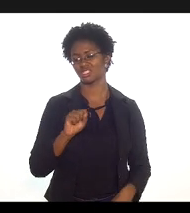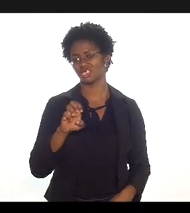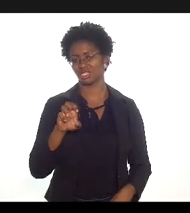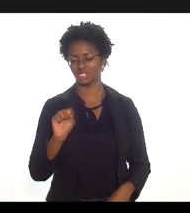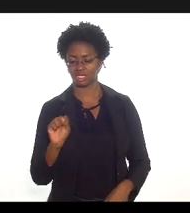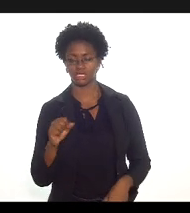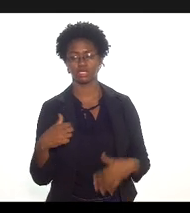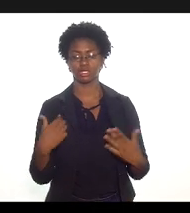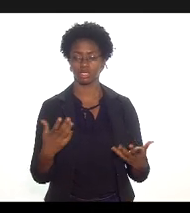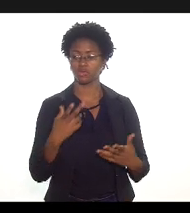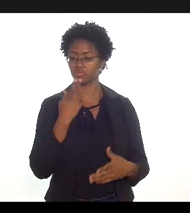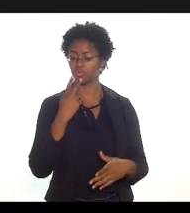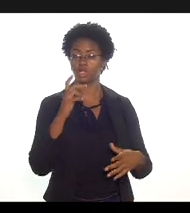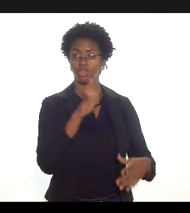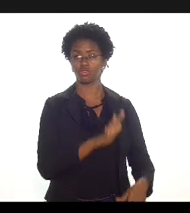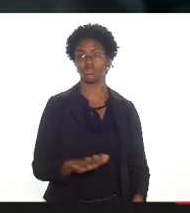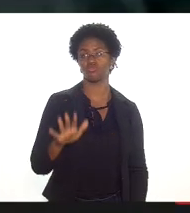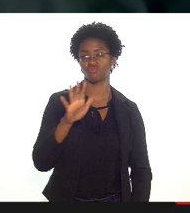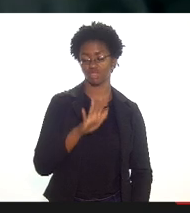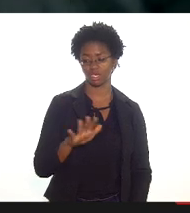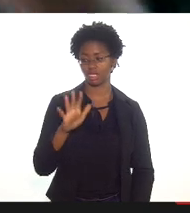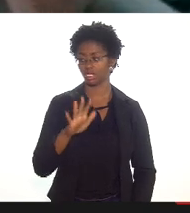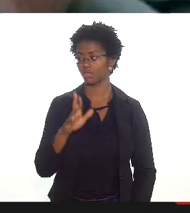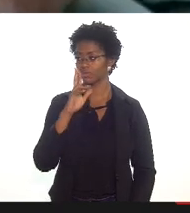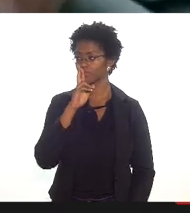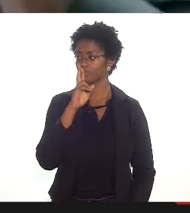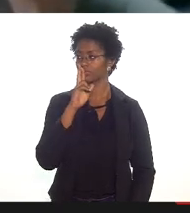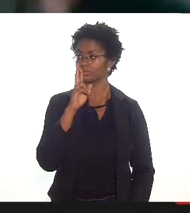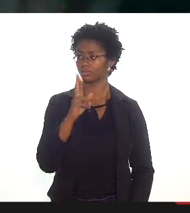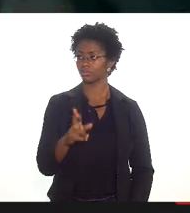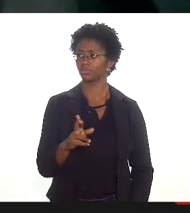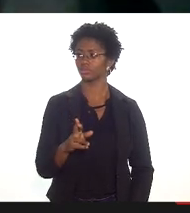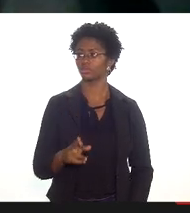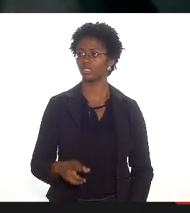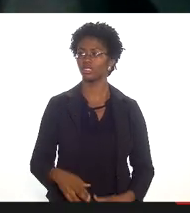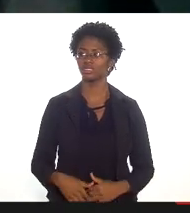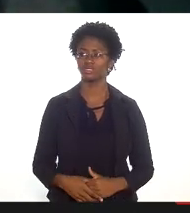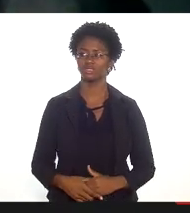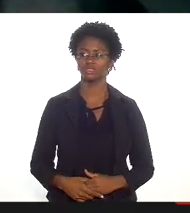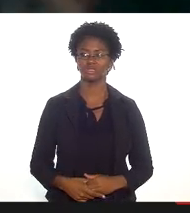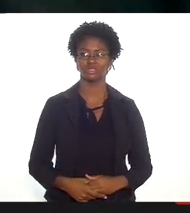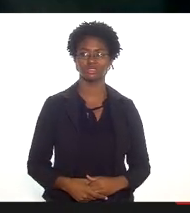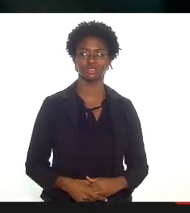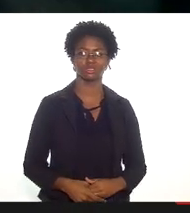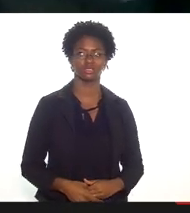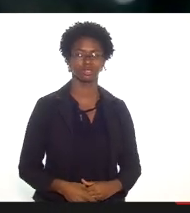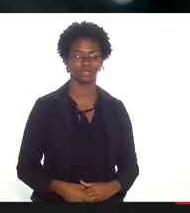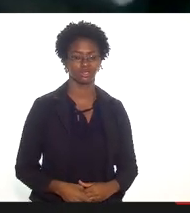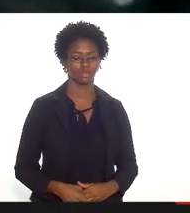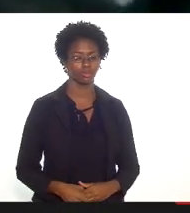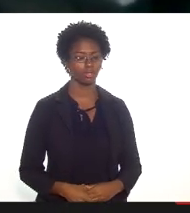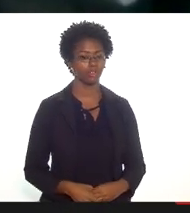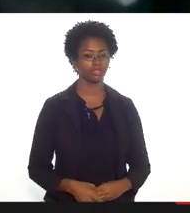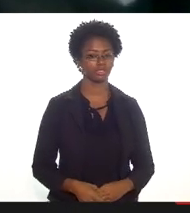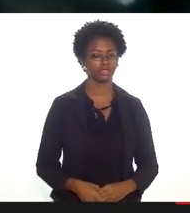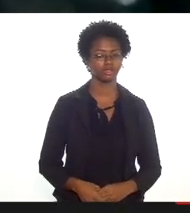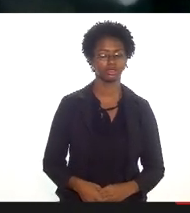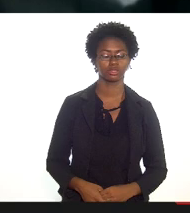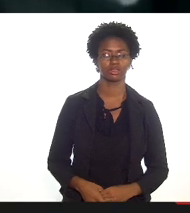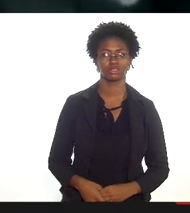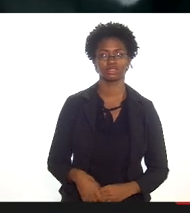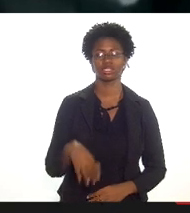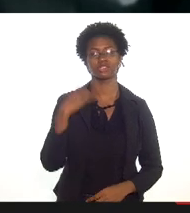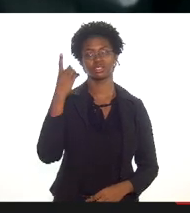Tratando em linhas gerais, respondendo a deputada Jandira, deputada Marta Rocha,